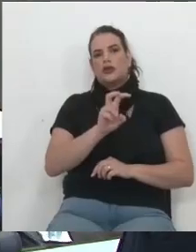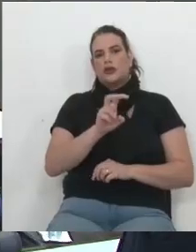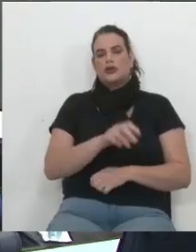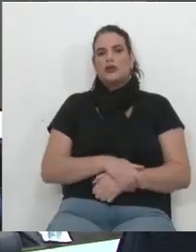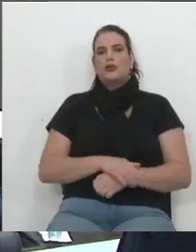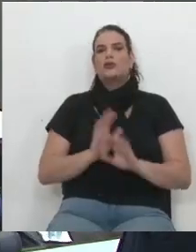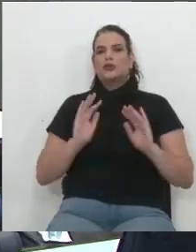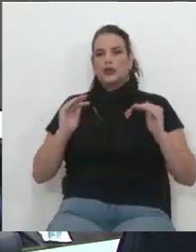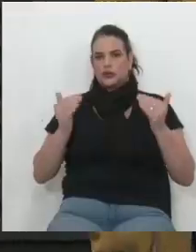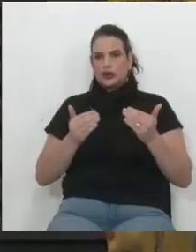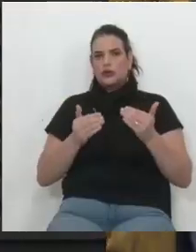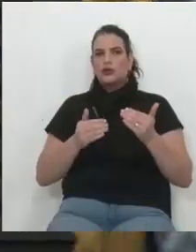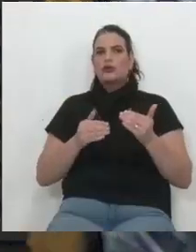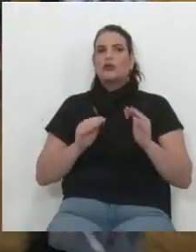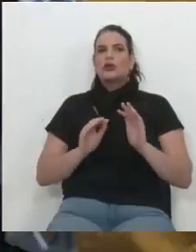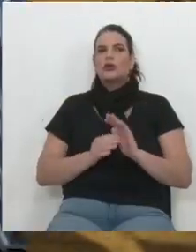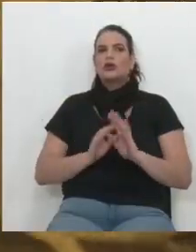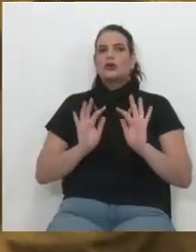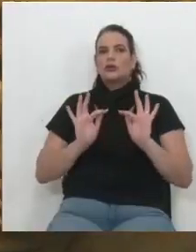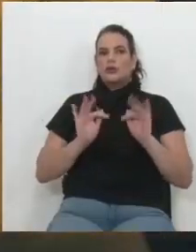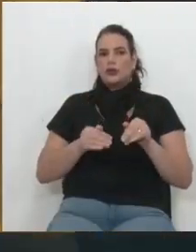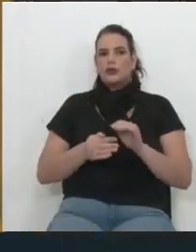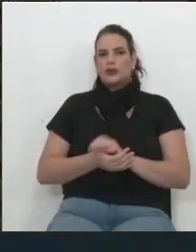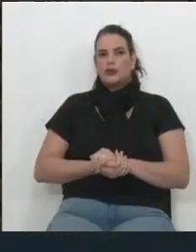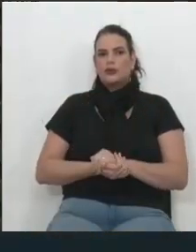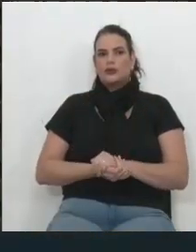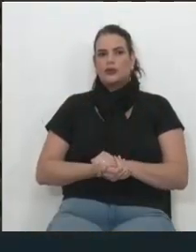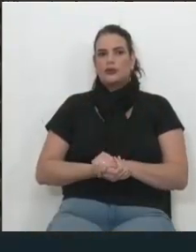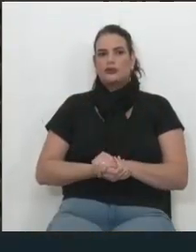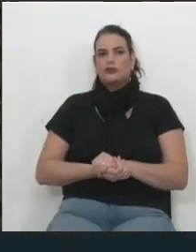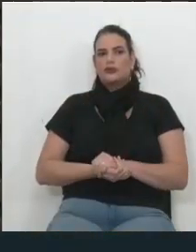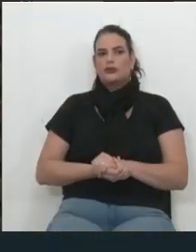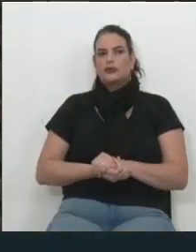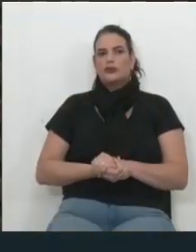Então, para concluir, senhor presidente. Concluí. Eu penso que